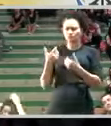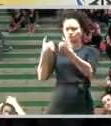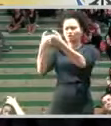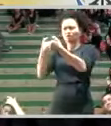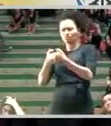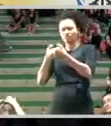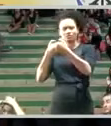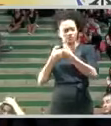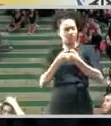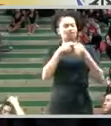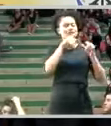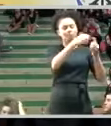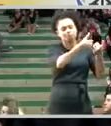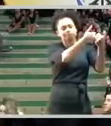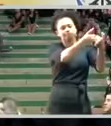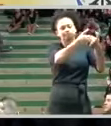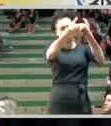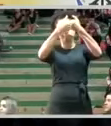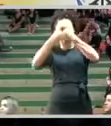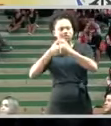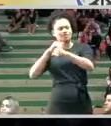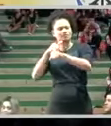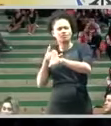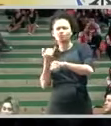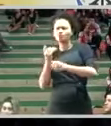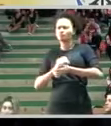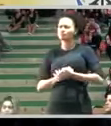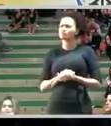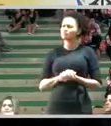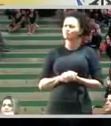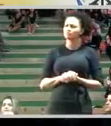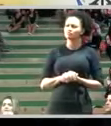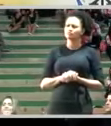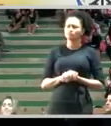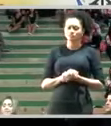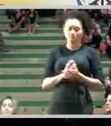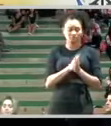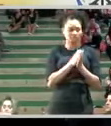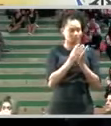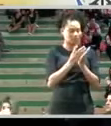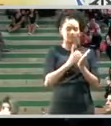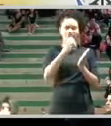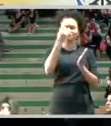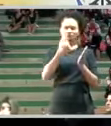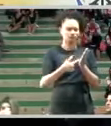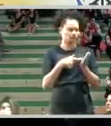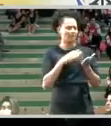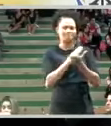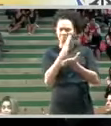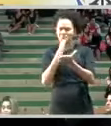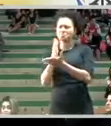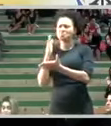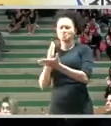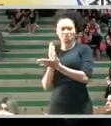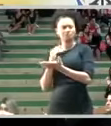Kiriat Jearim para Jerusalém? Aí a Bíblia diz que todo o povo aprovou e disse: vamos trazer.